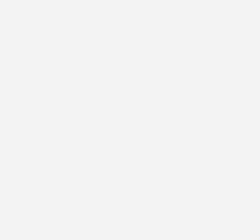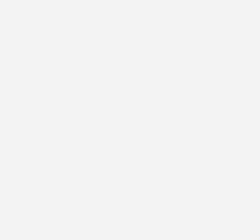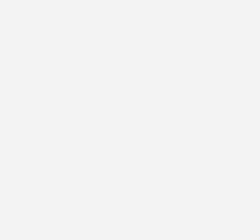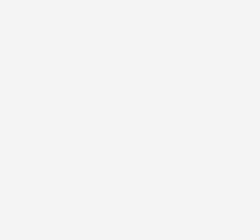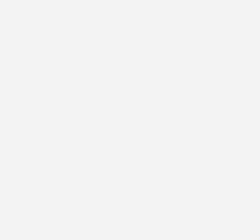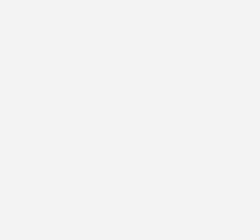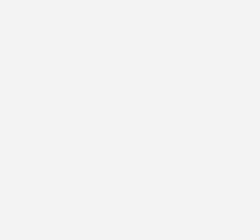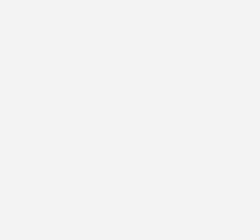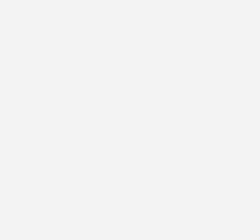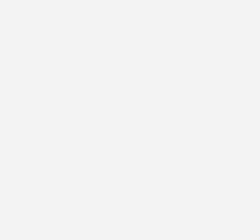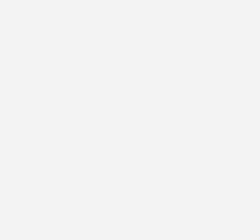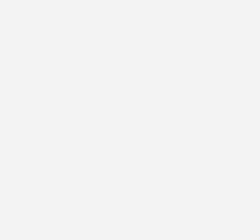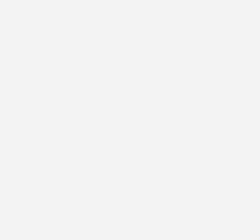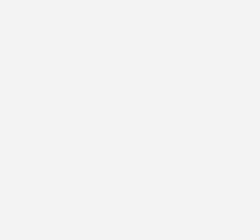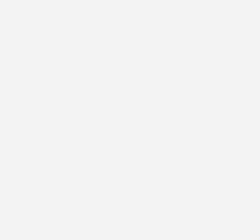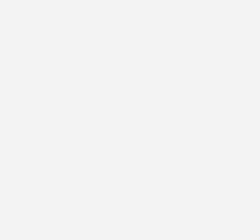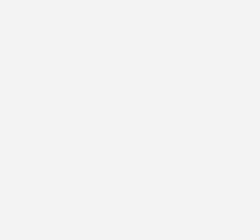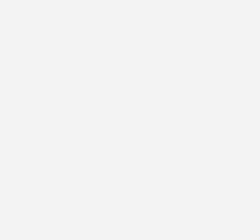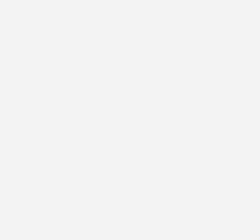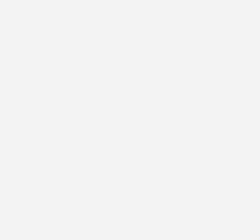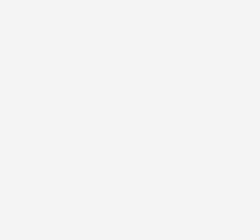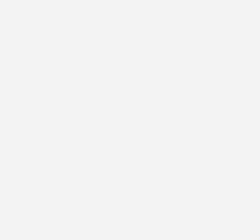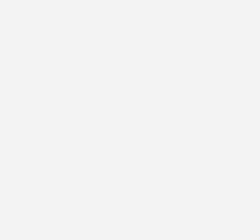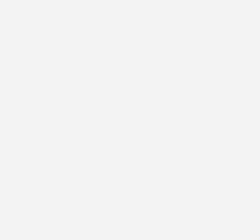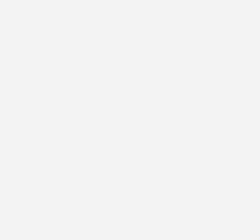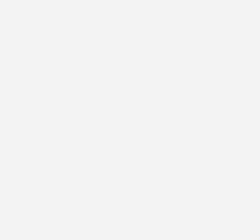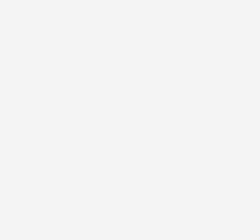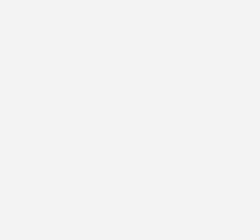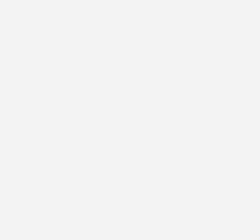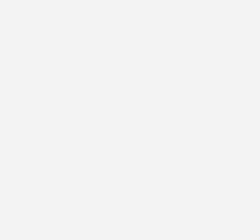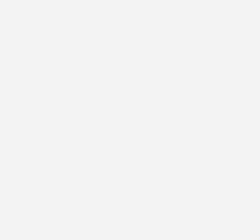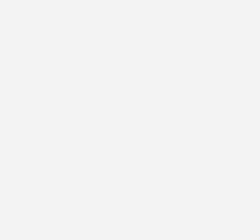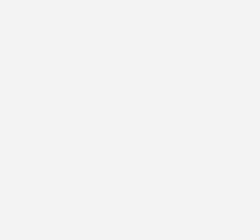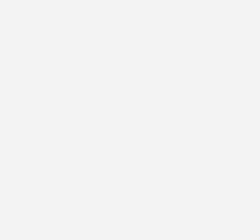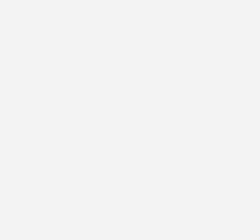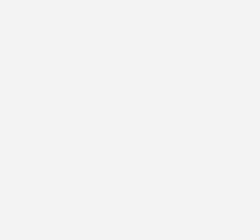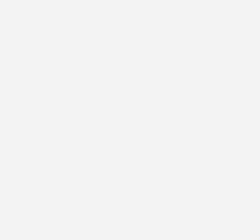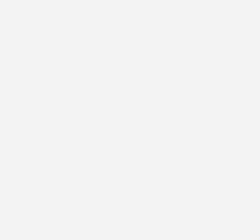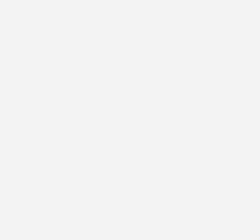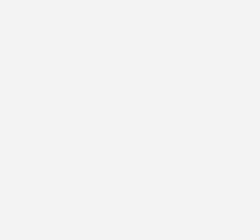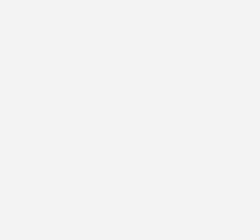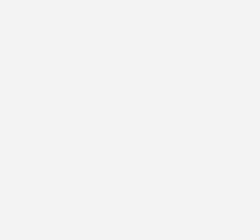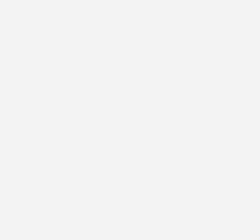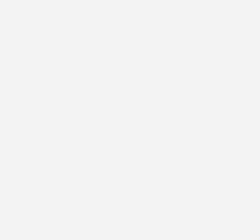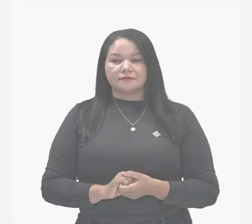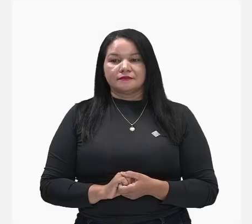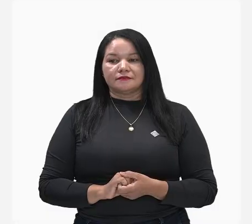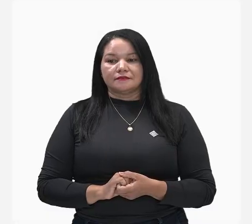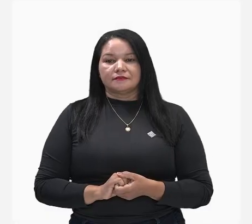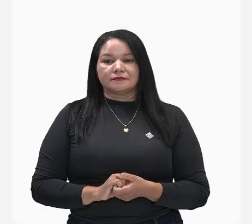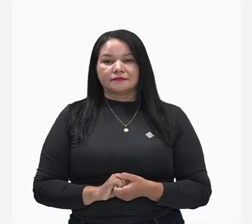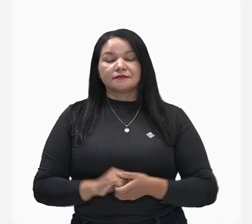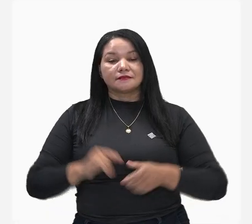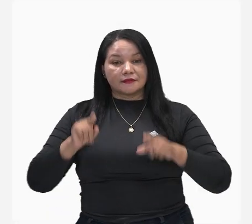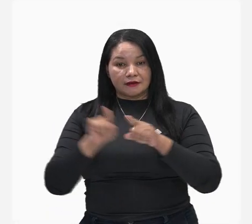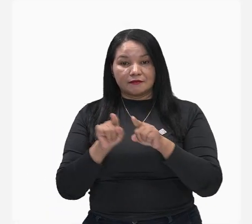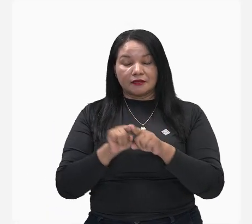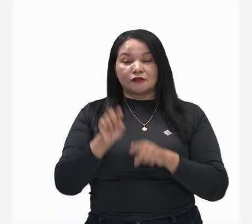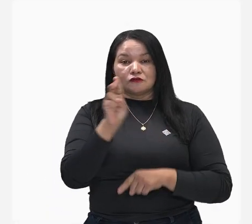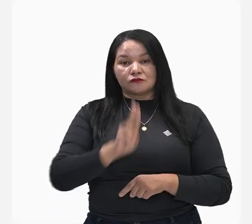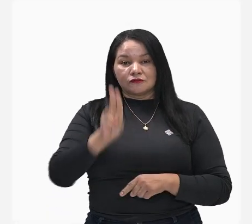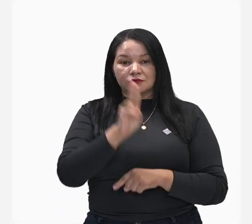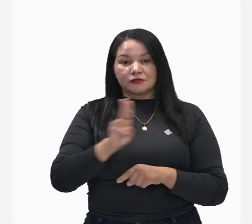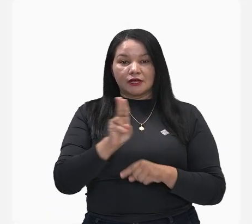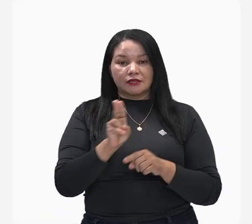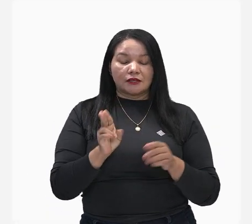H2SO4, ele é utilizado nas baterias, e as baterias, como todos nós sabemos, são utilizadas nas motos, nos carros,